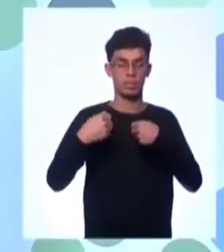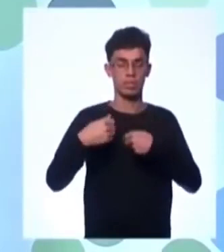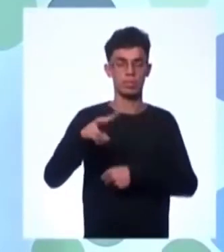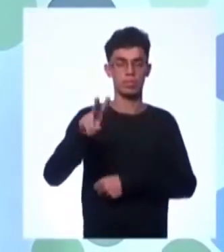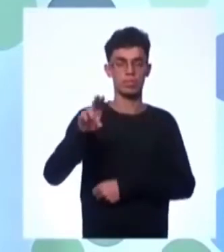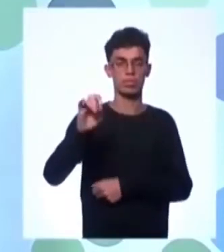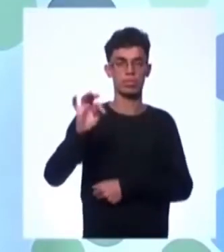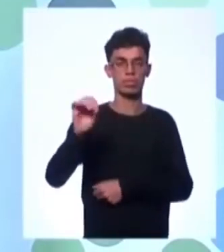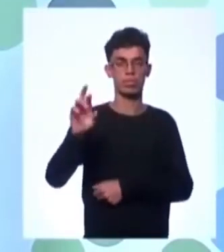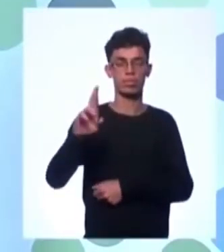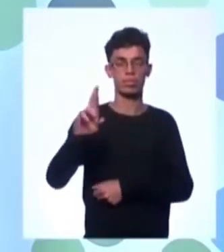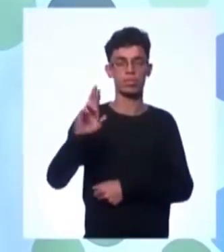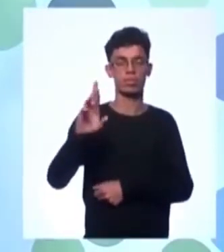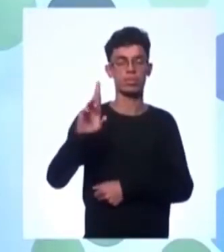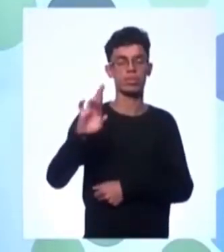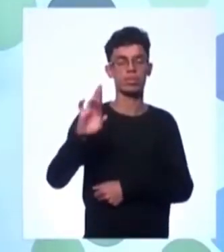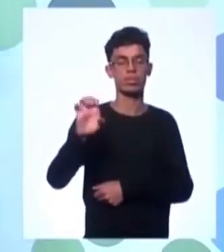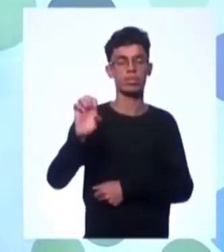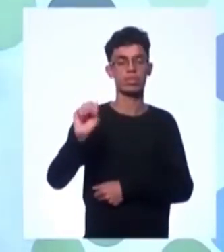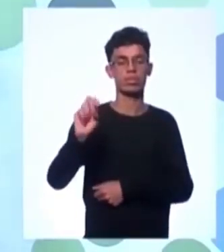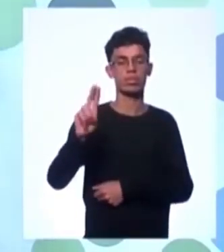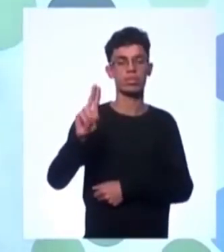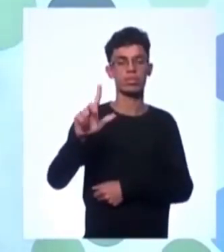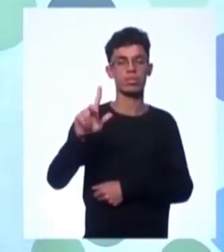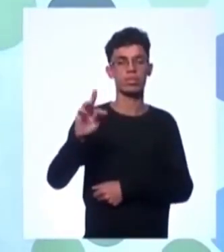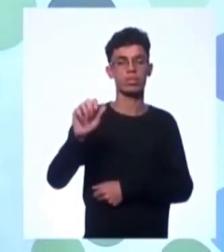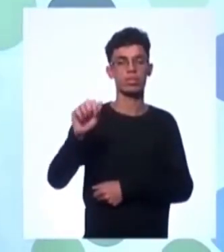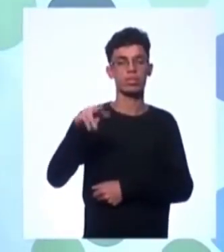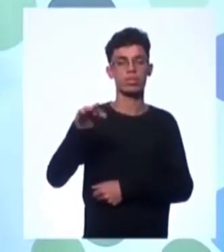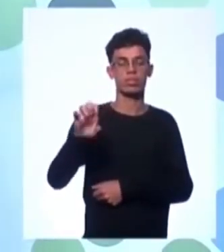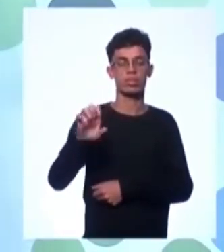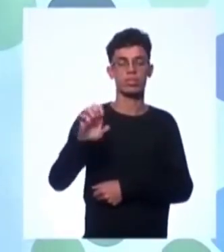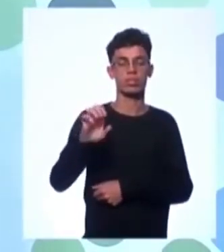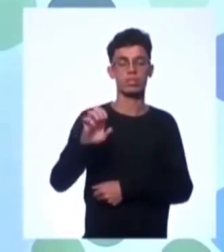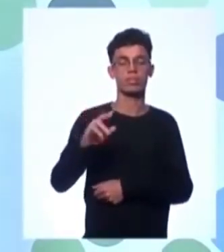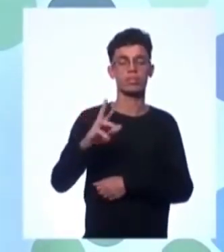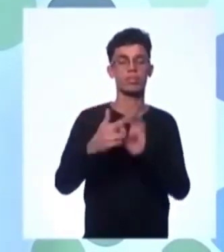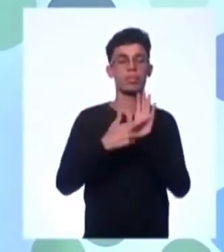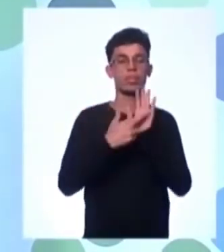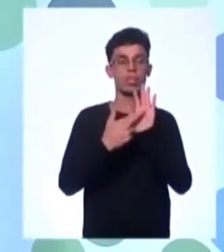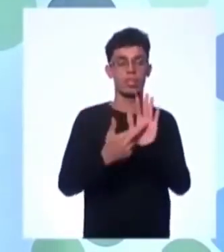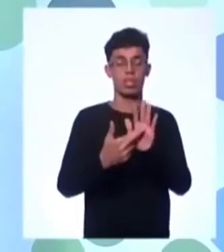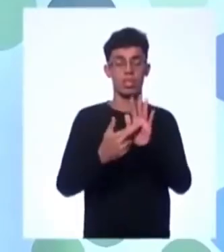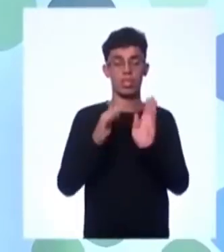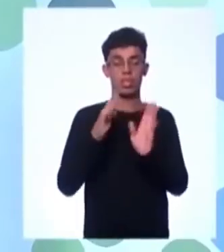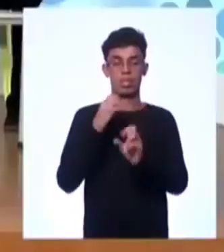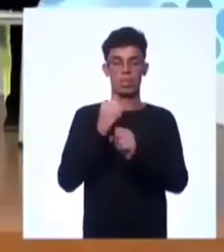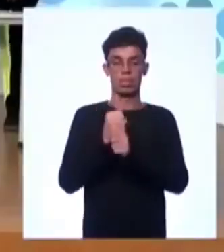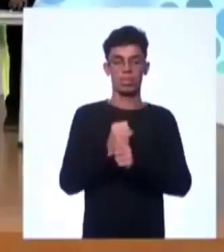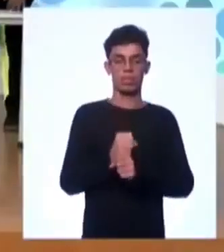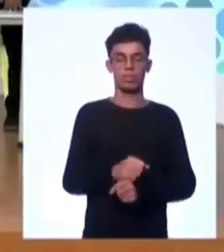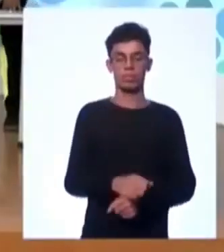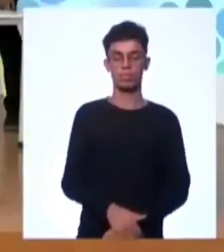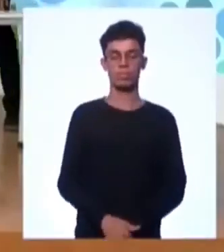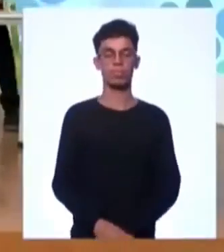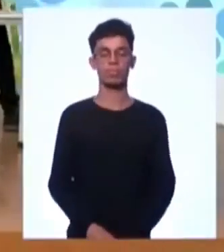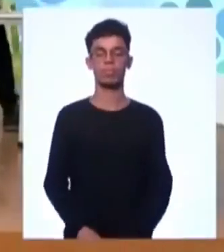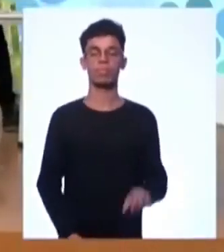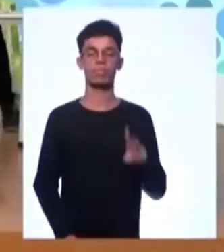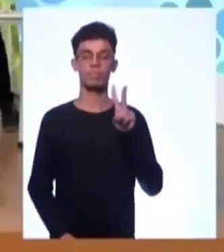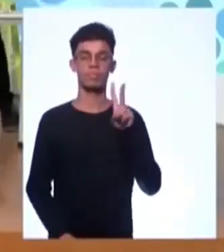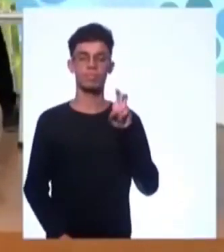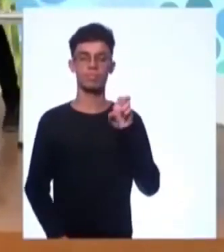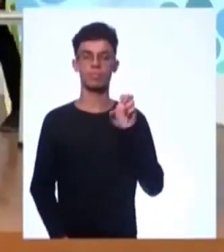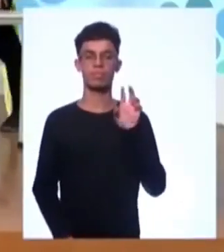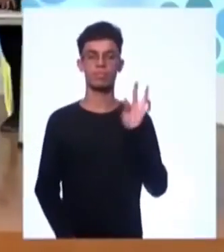então, no vetor resultante, né? E, Giba, vamos fazer aqui uma soma vetorial para representar aqui, né? Então, vamos representar os vetores aí.